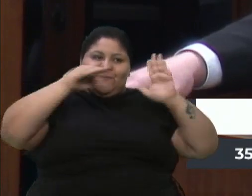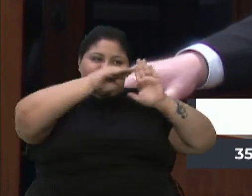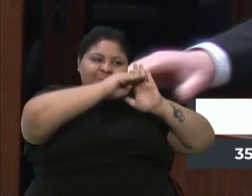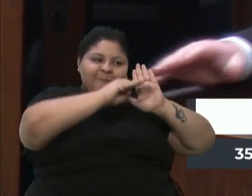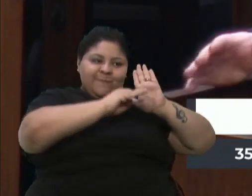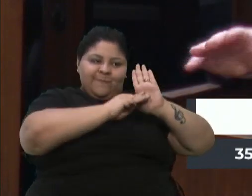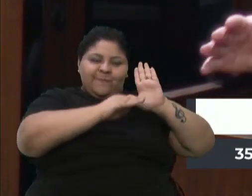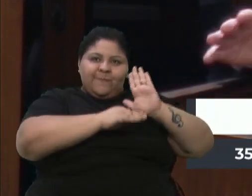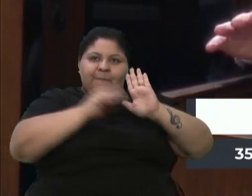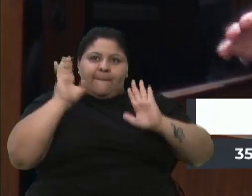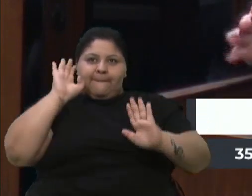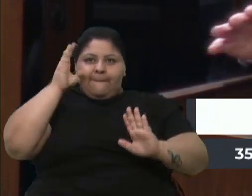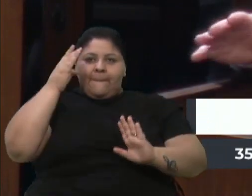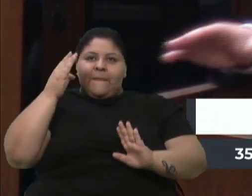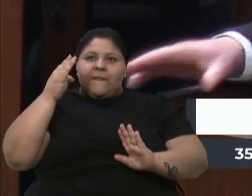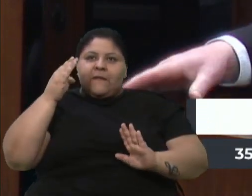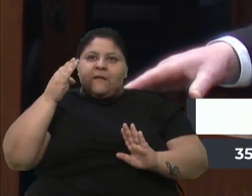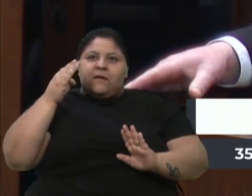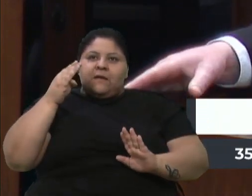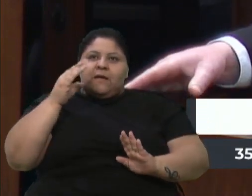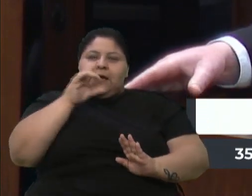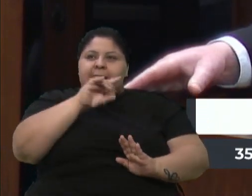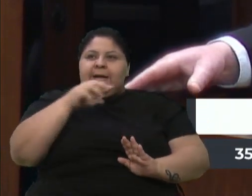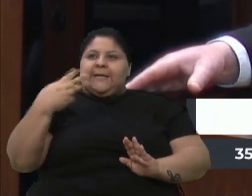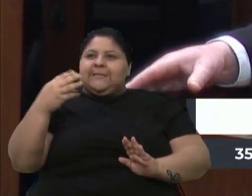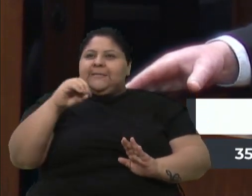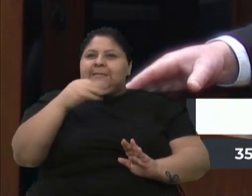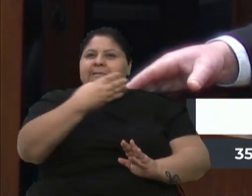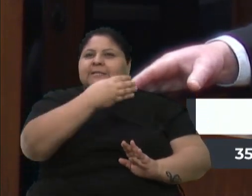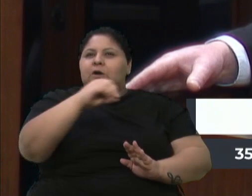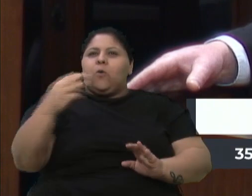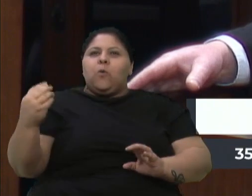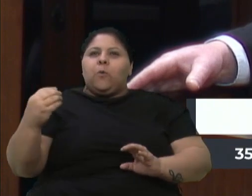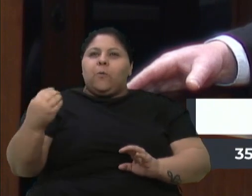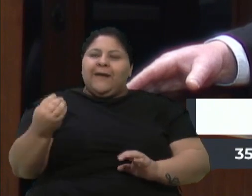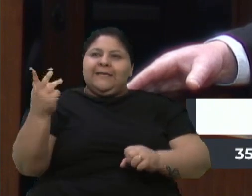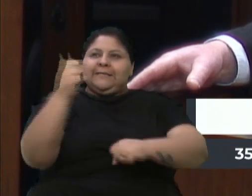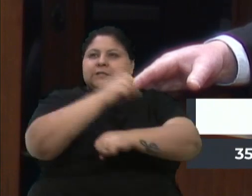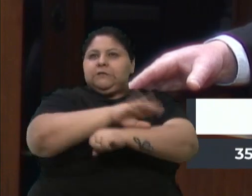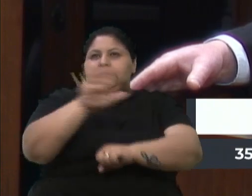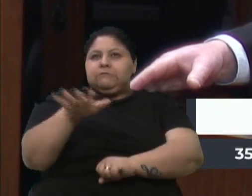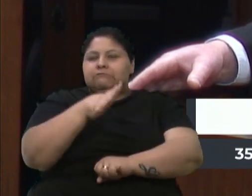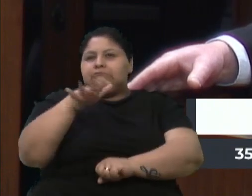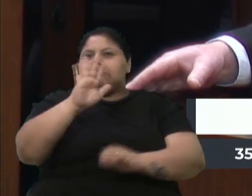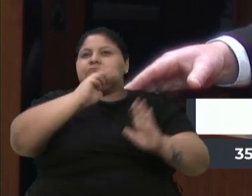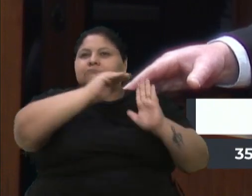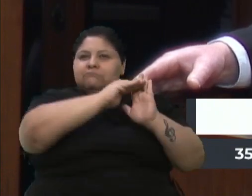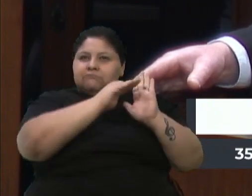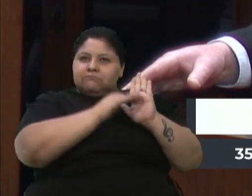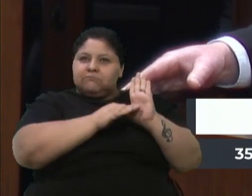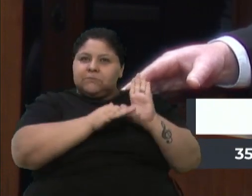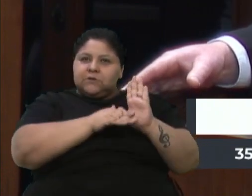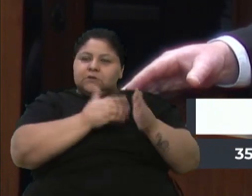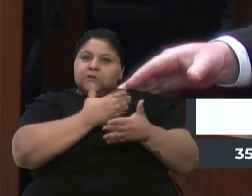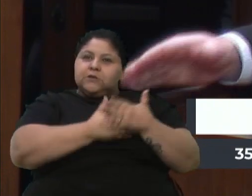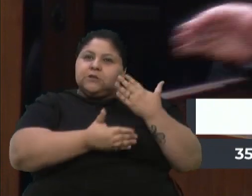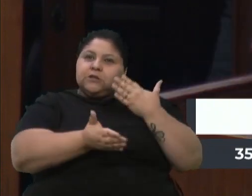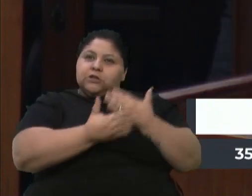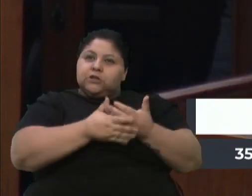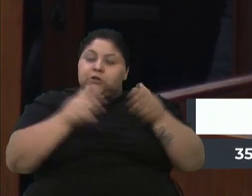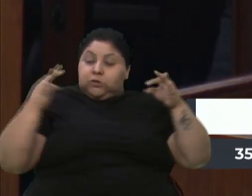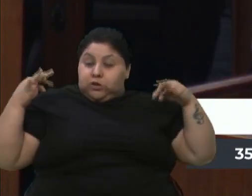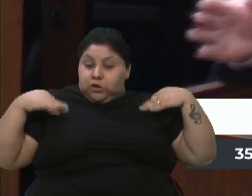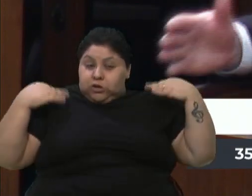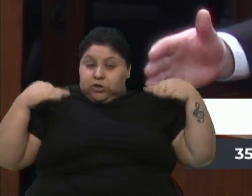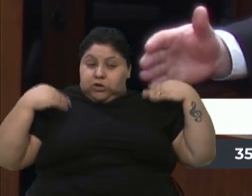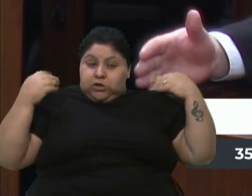acontece a cada 30, 40 dias mais ou menos, e nós temos dito que esse programa ele serve para que todo o trade turístico esteja